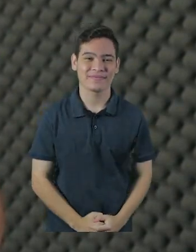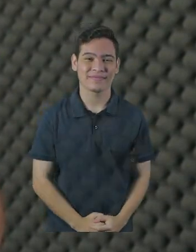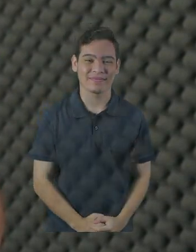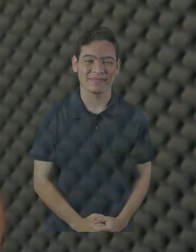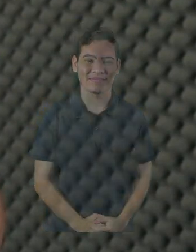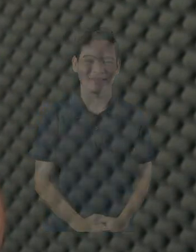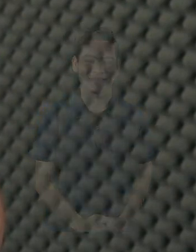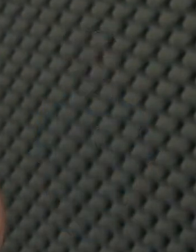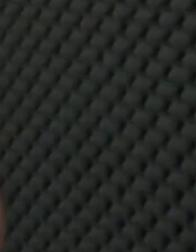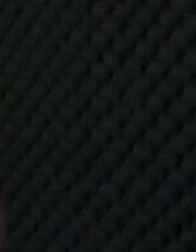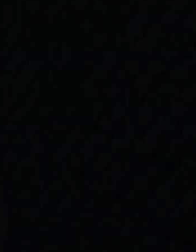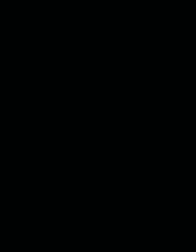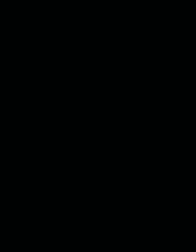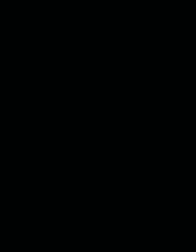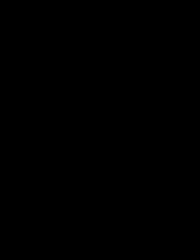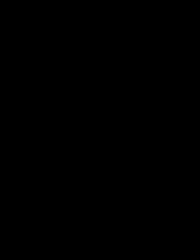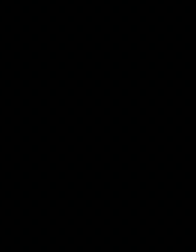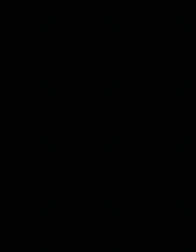presença.